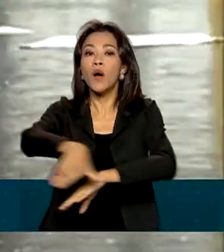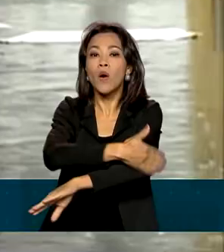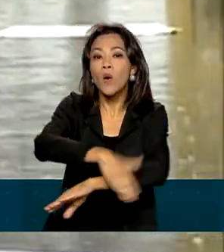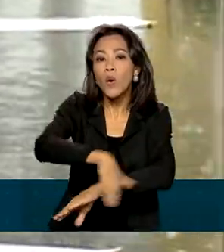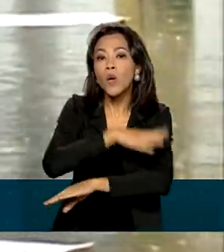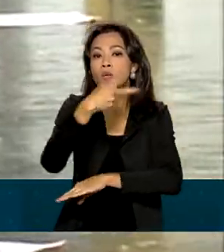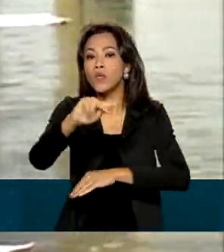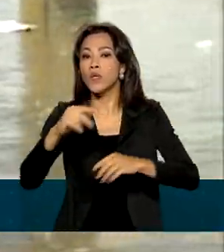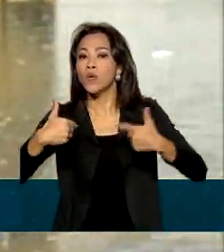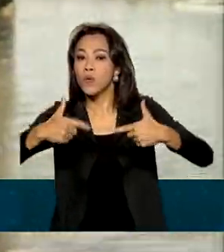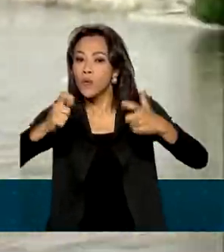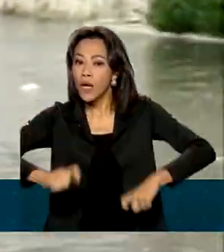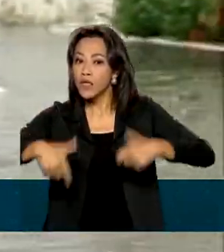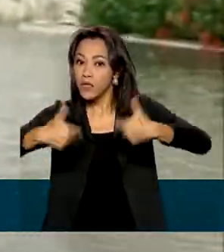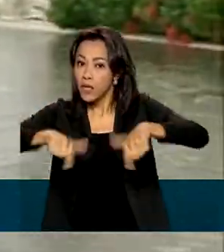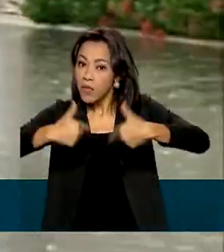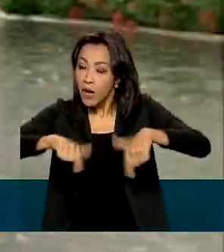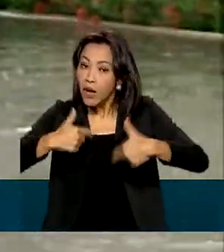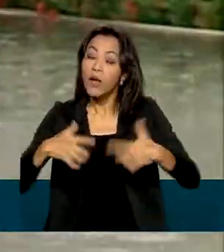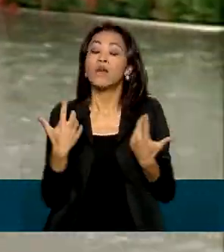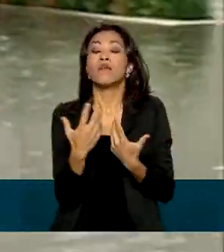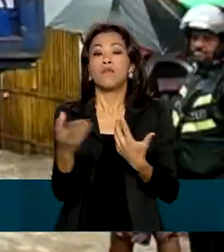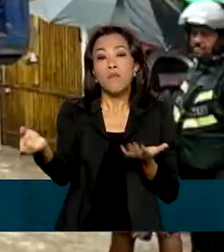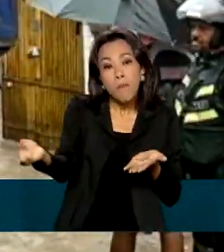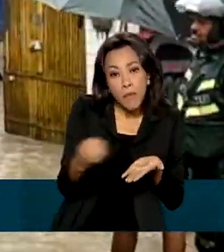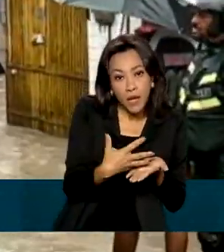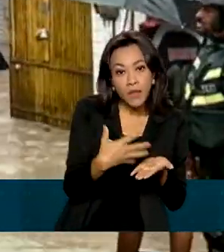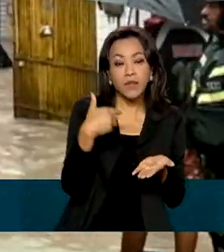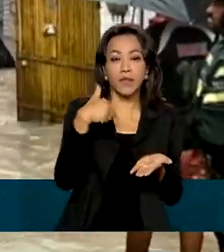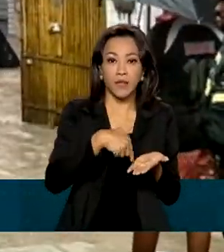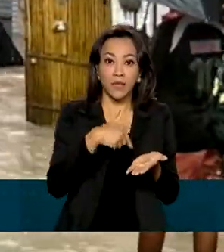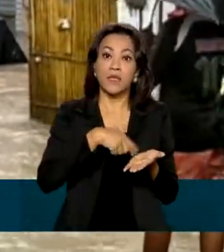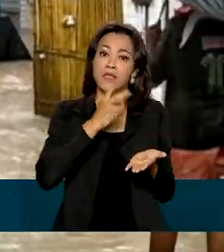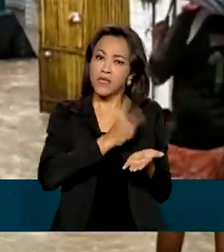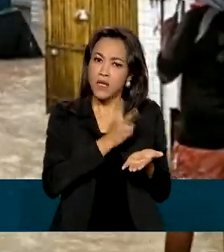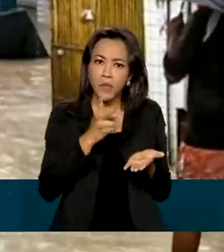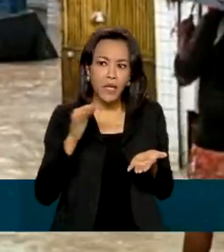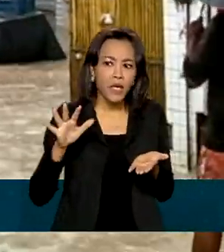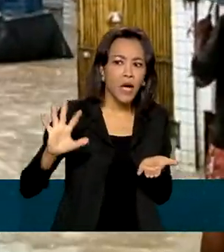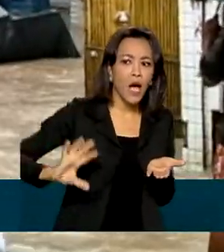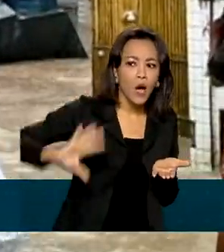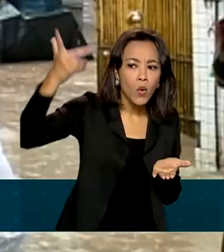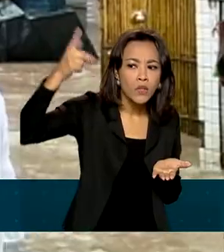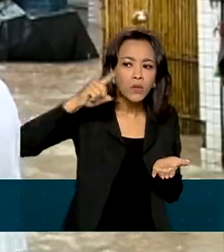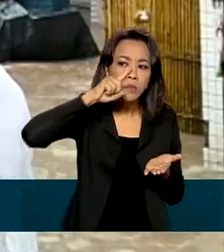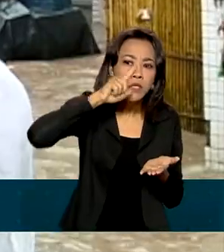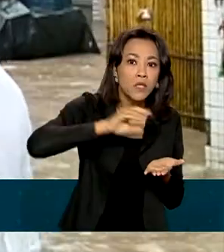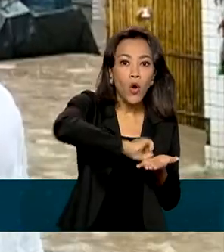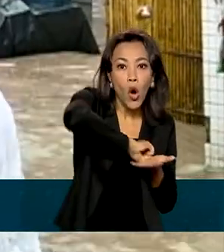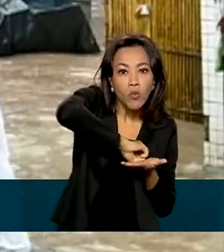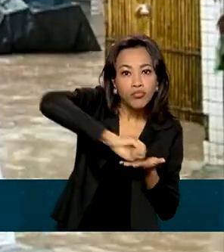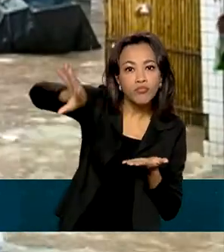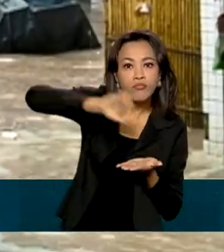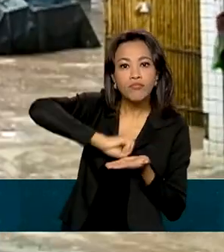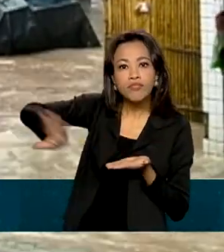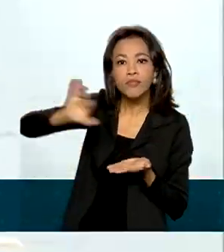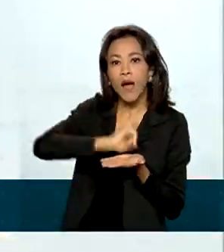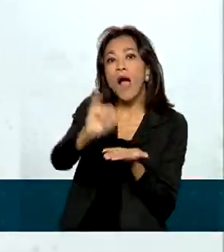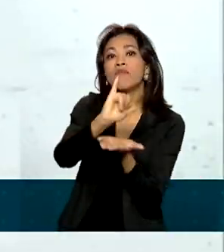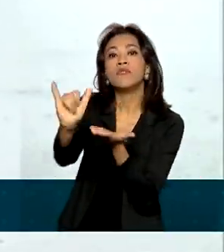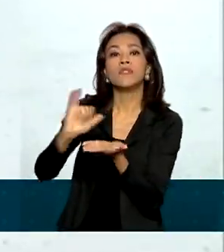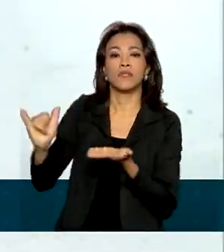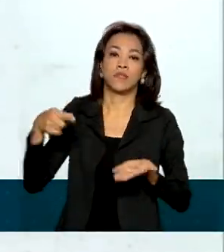local de trabalho ou algum outro local de interesse. E a população, sempre que houver uma situação de alerta, vai recebendo o celular em tempo real,